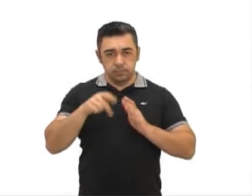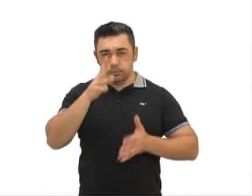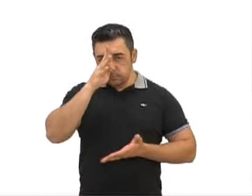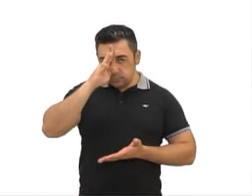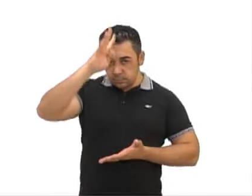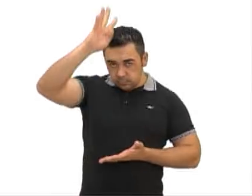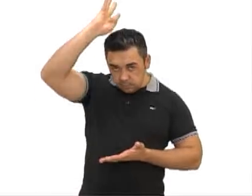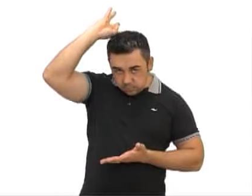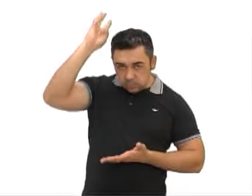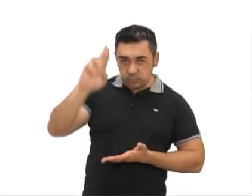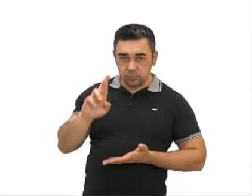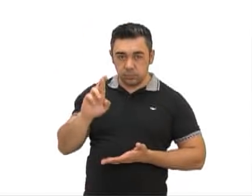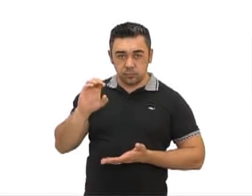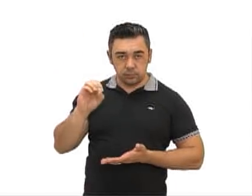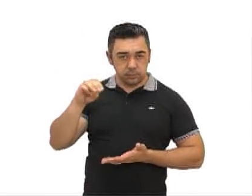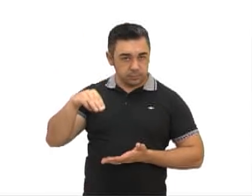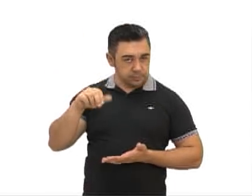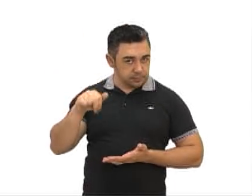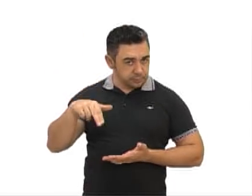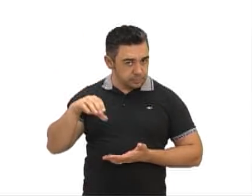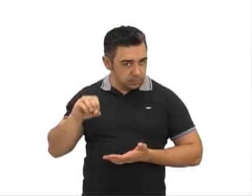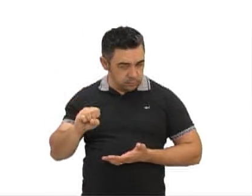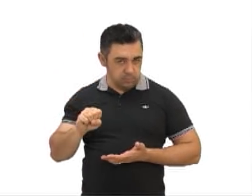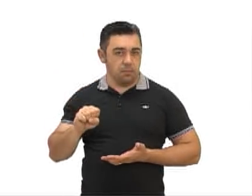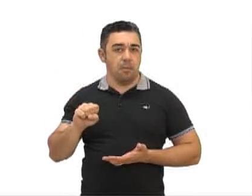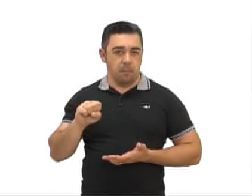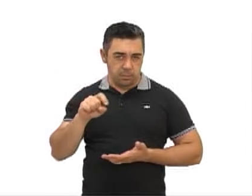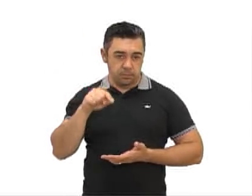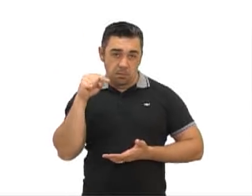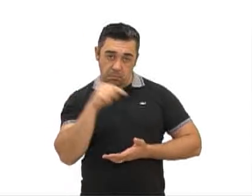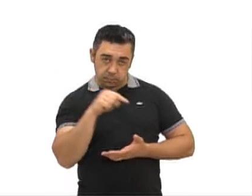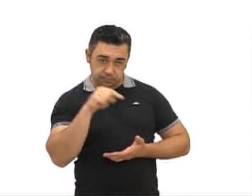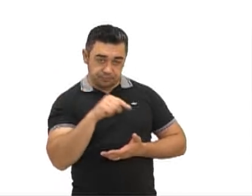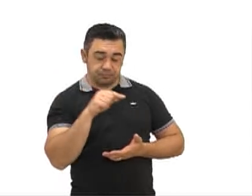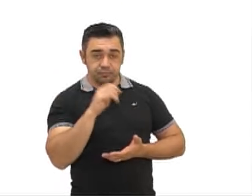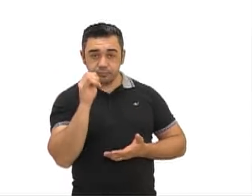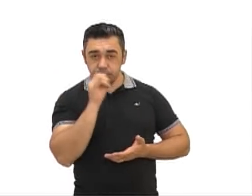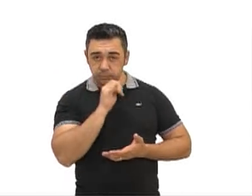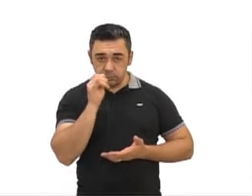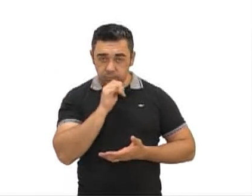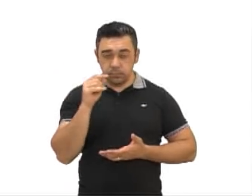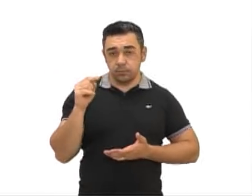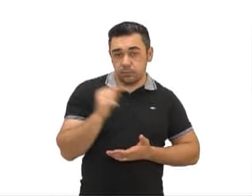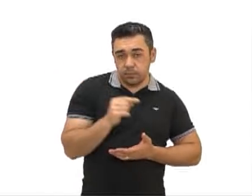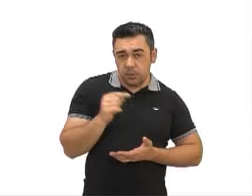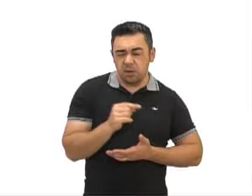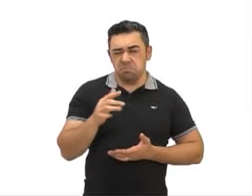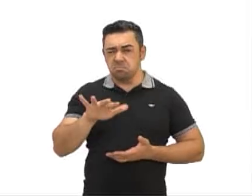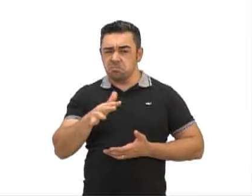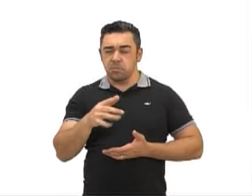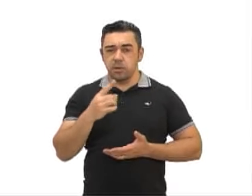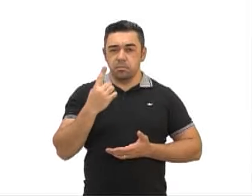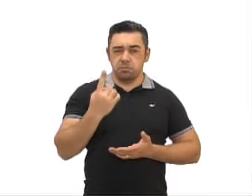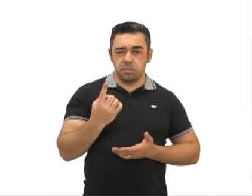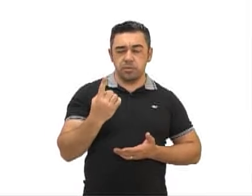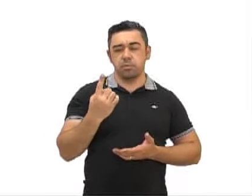tá? E que depois na Itália, mesma região ali onde estavam os romanos, né? Por volta de